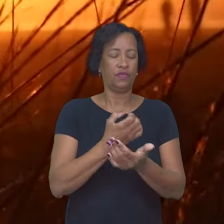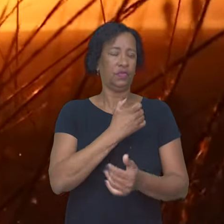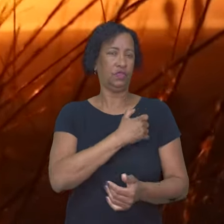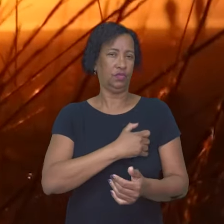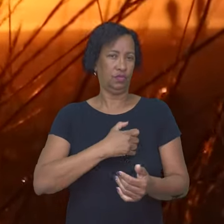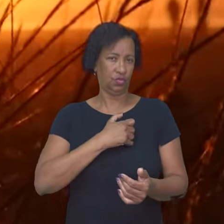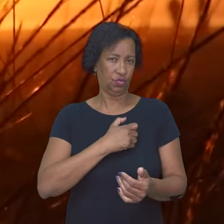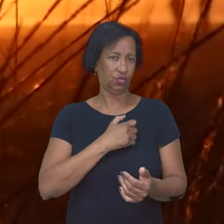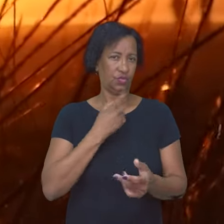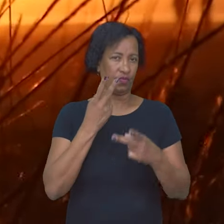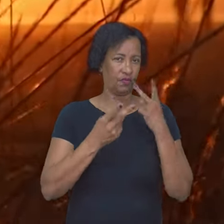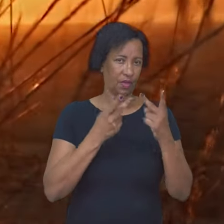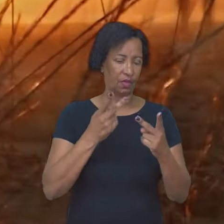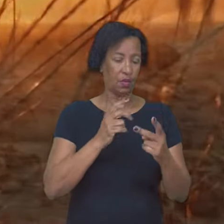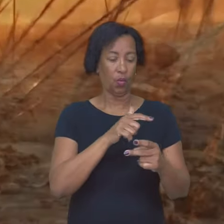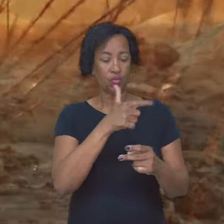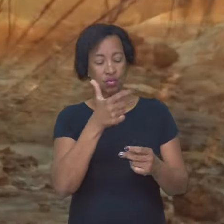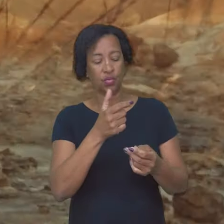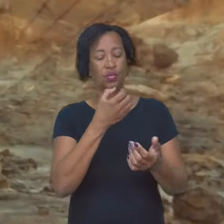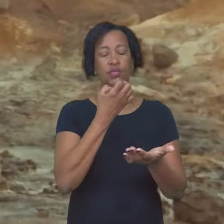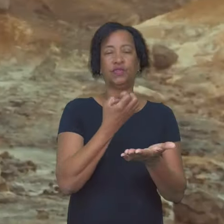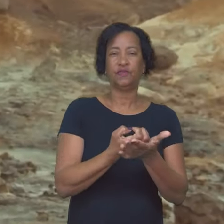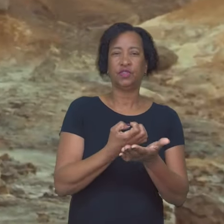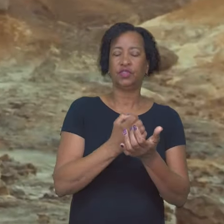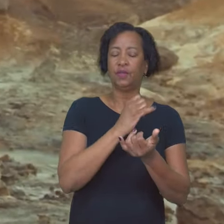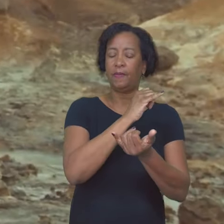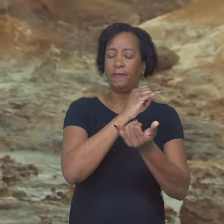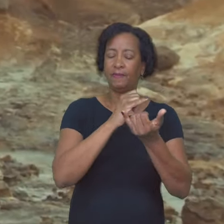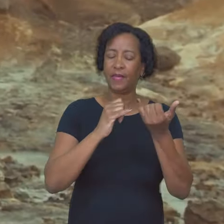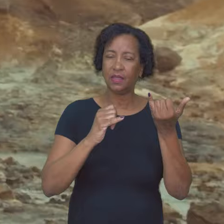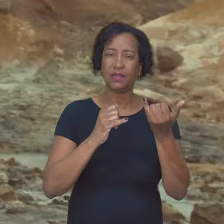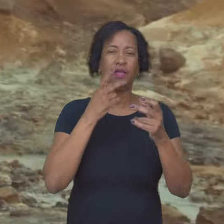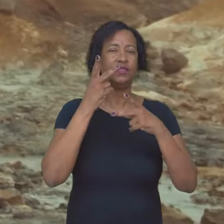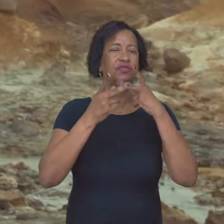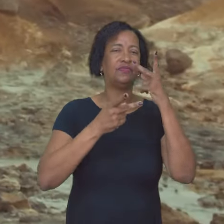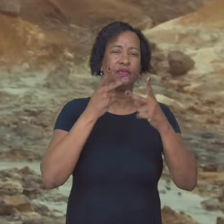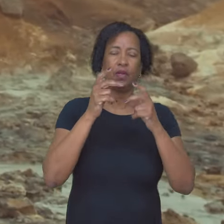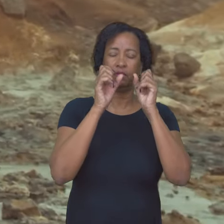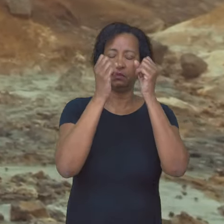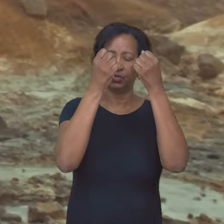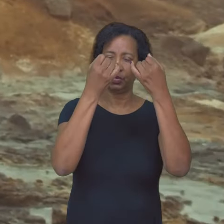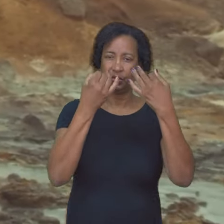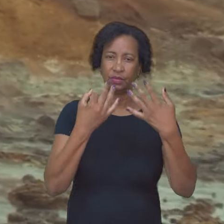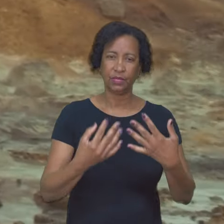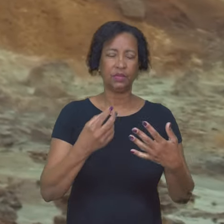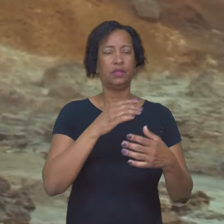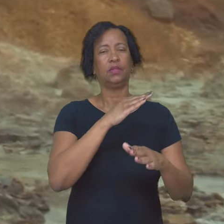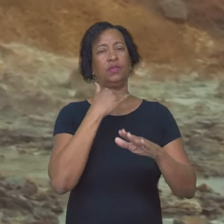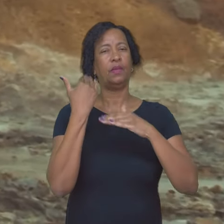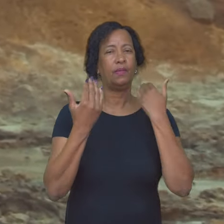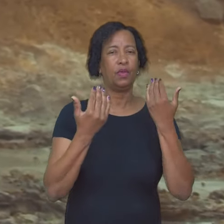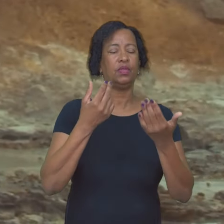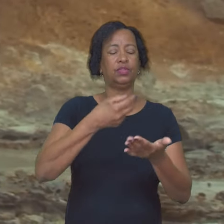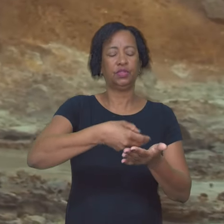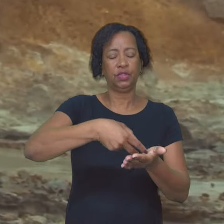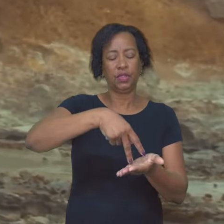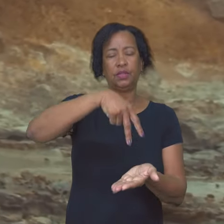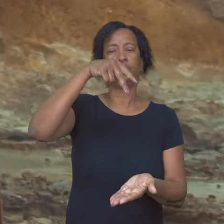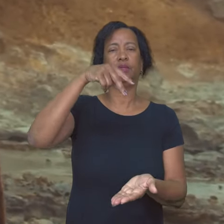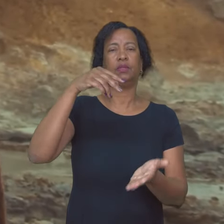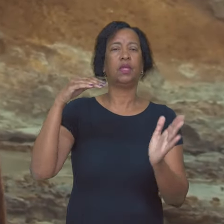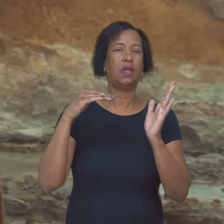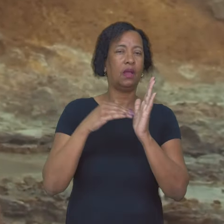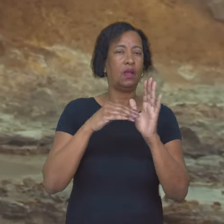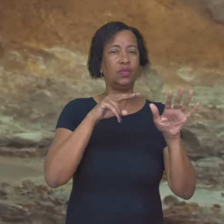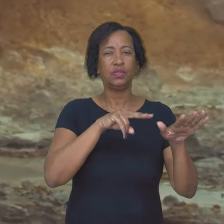Evangelhos usam Metade dos seus conteúdos descrevendo a morte e ressurreição de Jesus a última semana da vida de Jesus